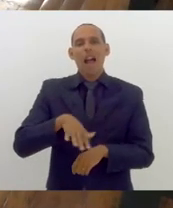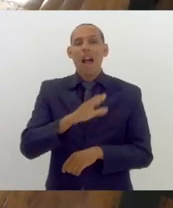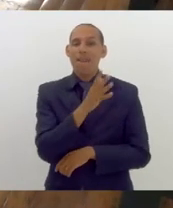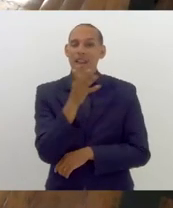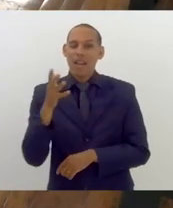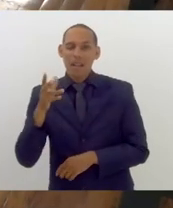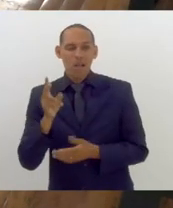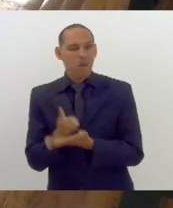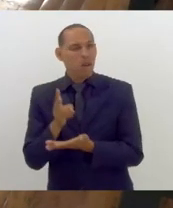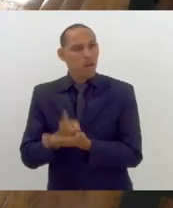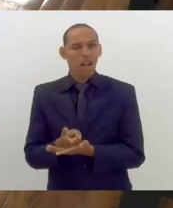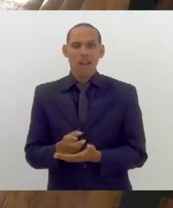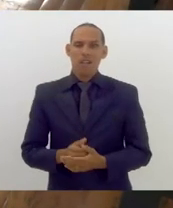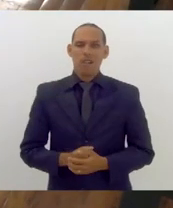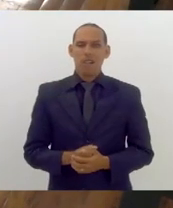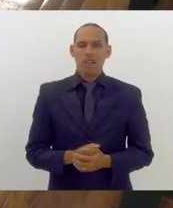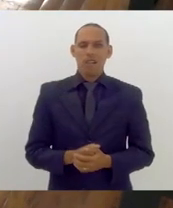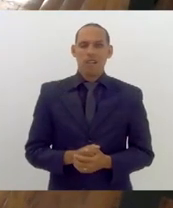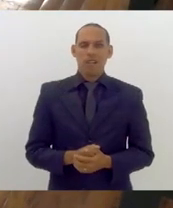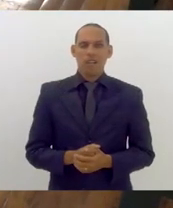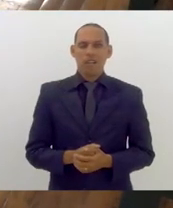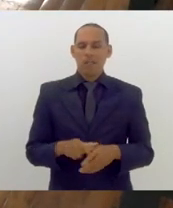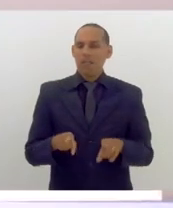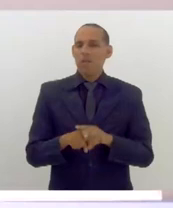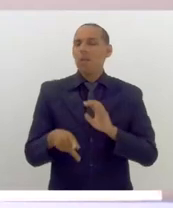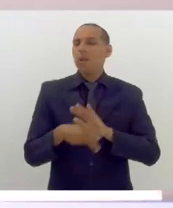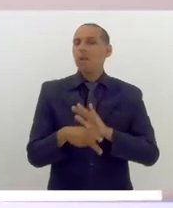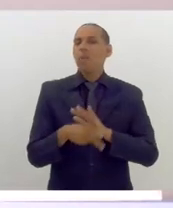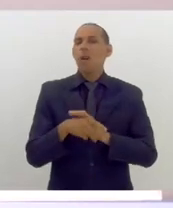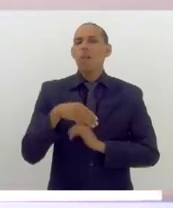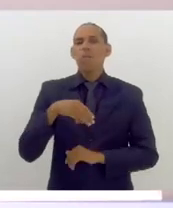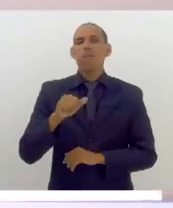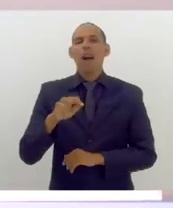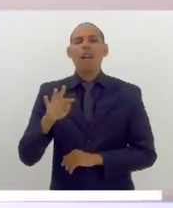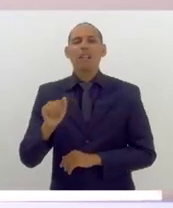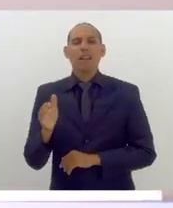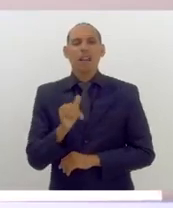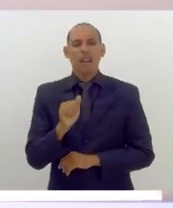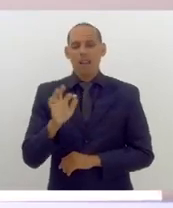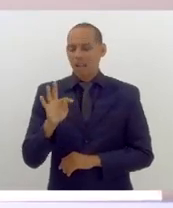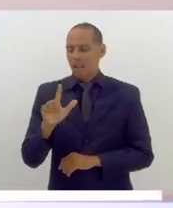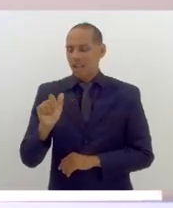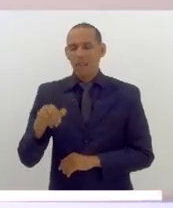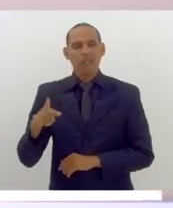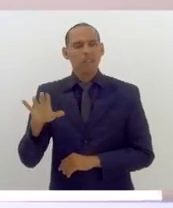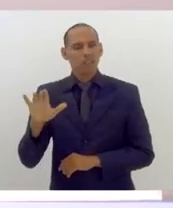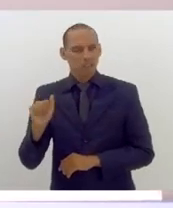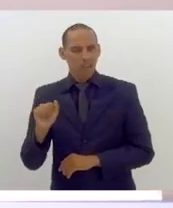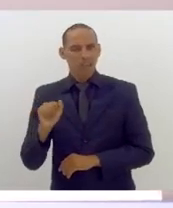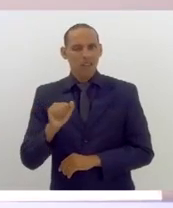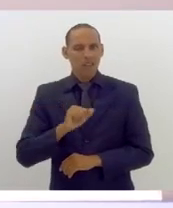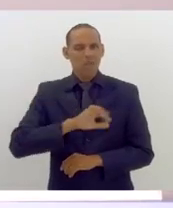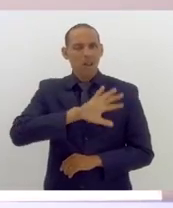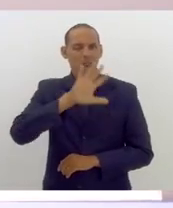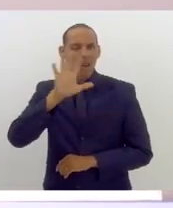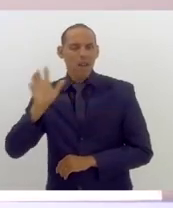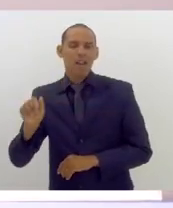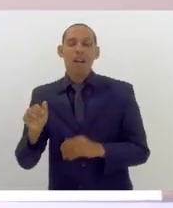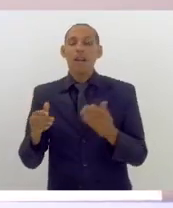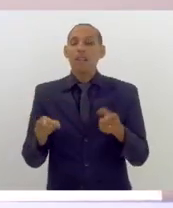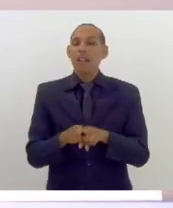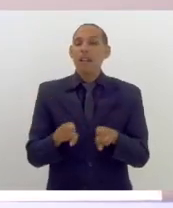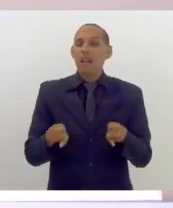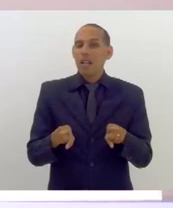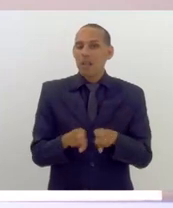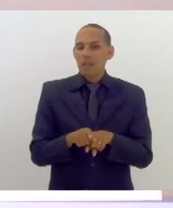permanente pertencente a Mata Atlântica como ele eventuais desapropriação